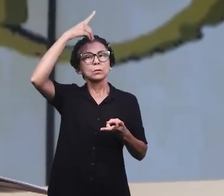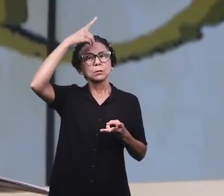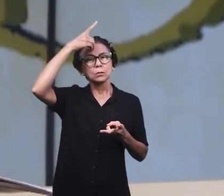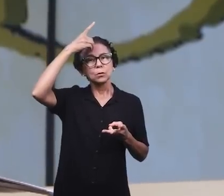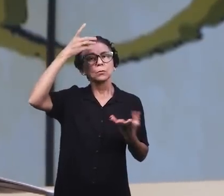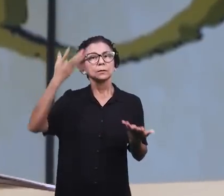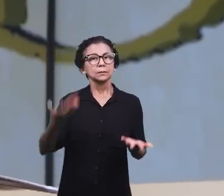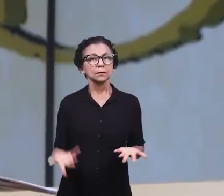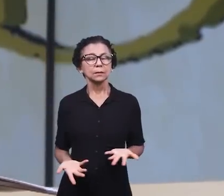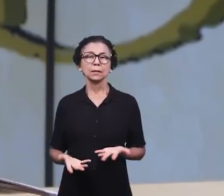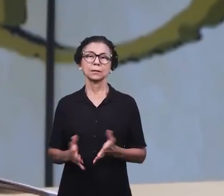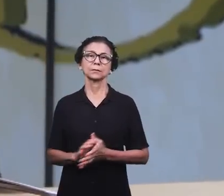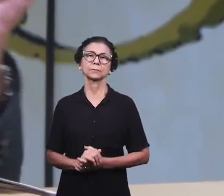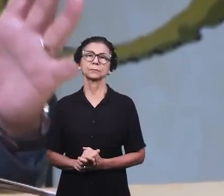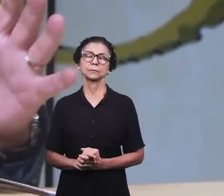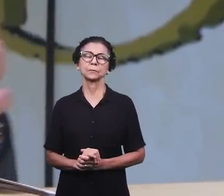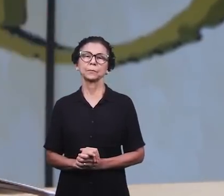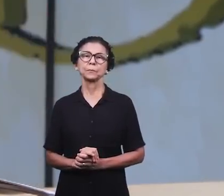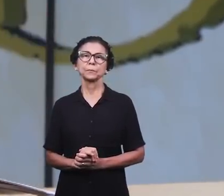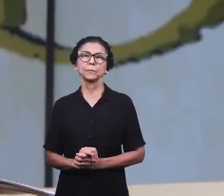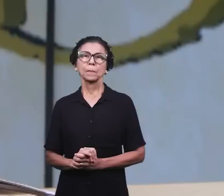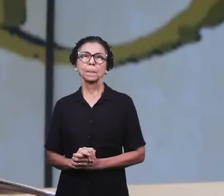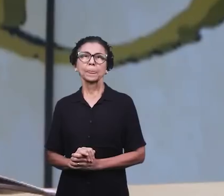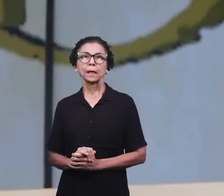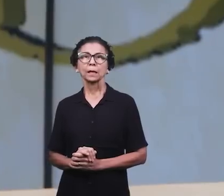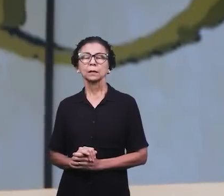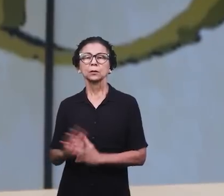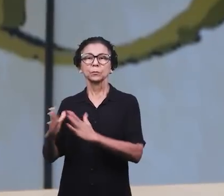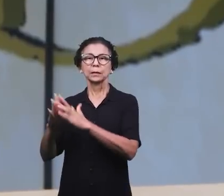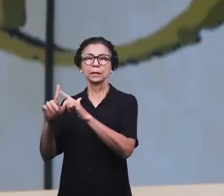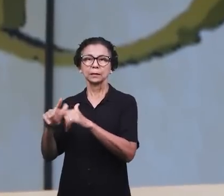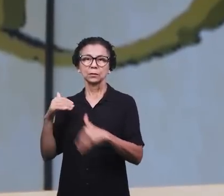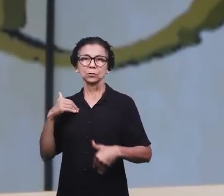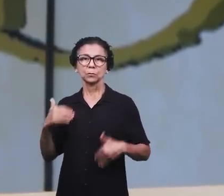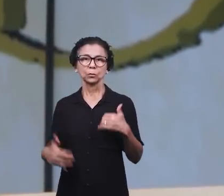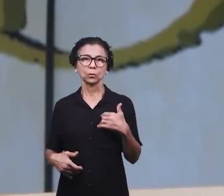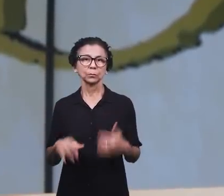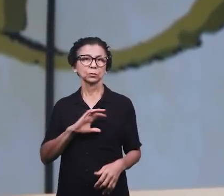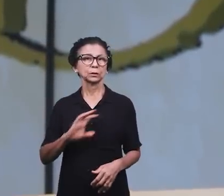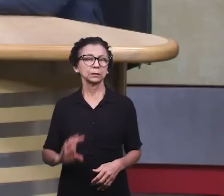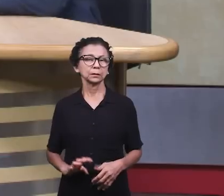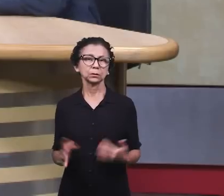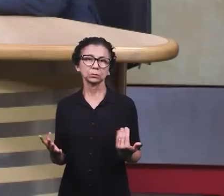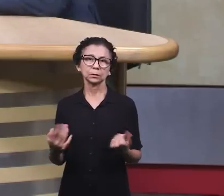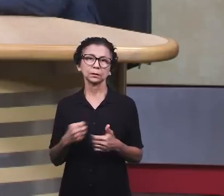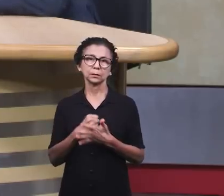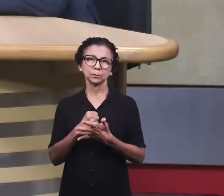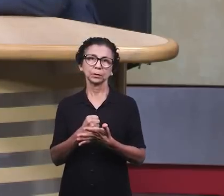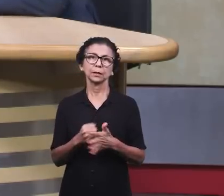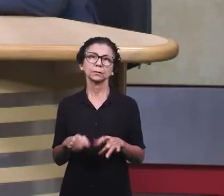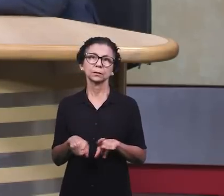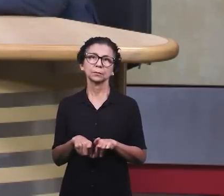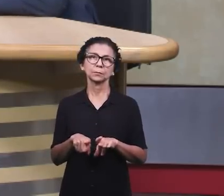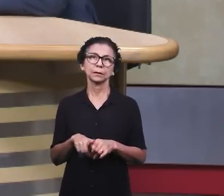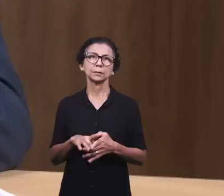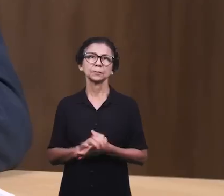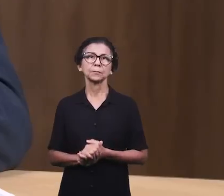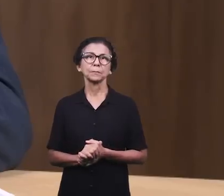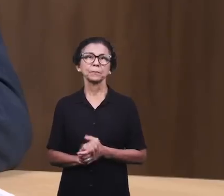nosso povo, né, que, como o corpo de Cristo, tem nos ajudado muito nos nossos ministérios nesse sentido, né? Isso. Amém, irmãos. Nós